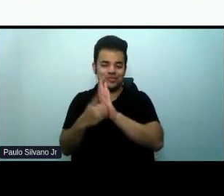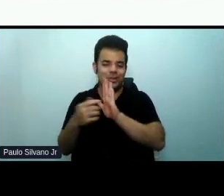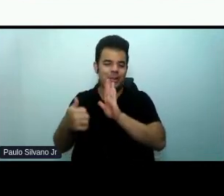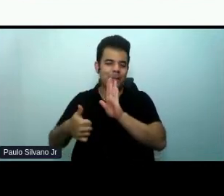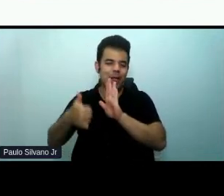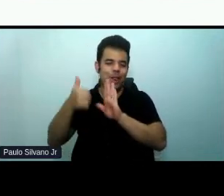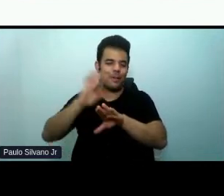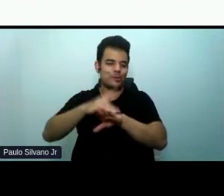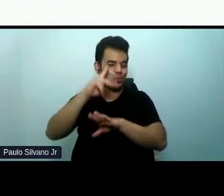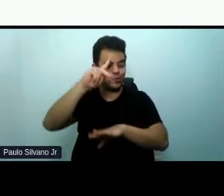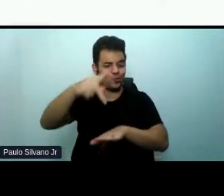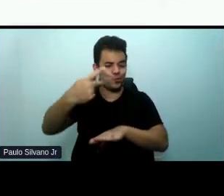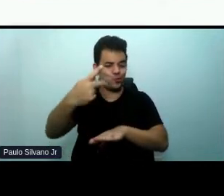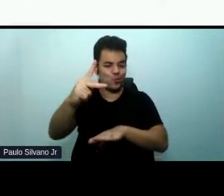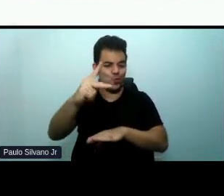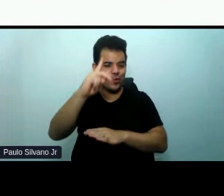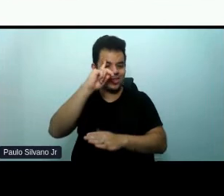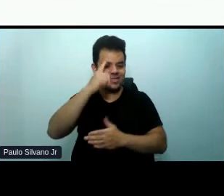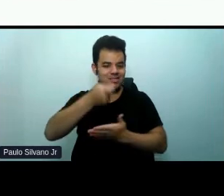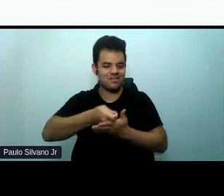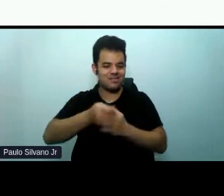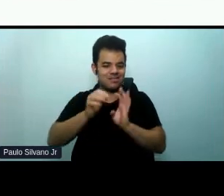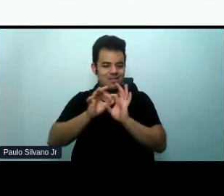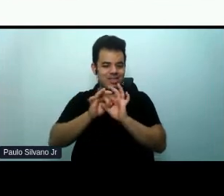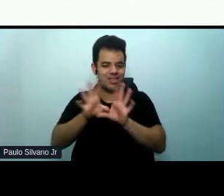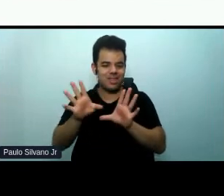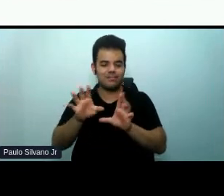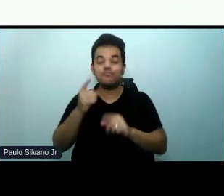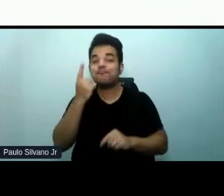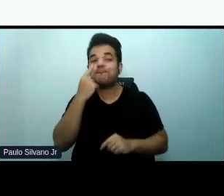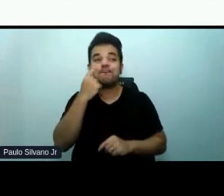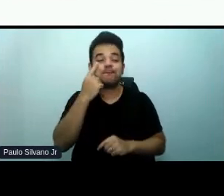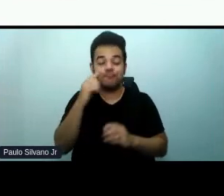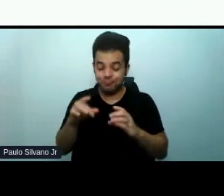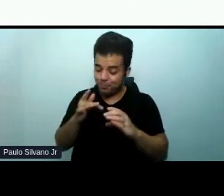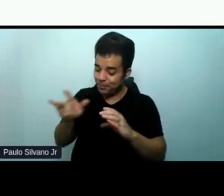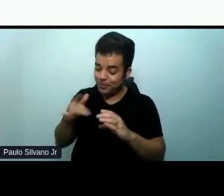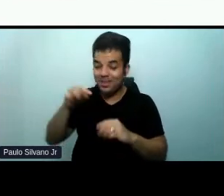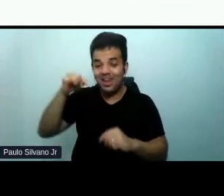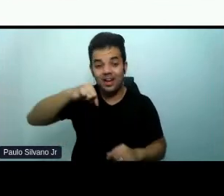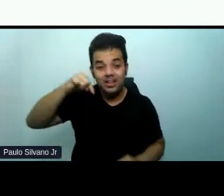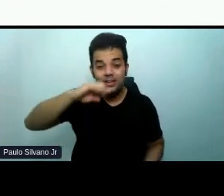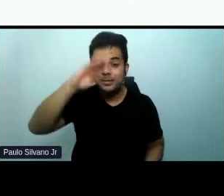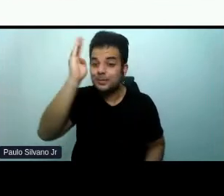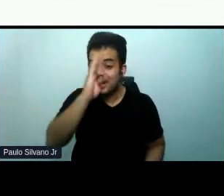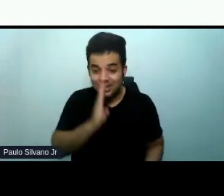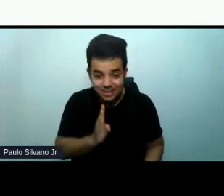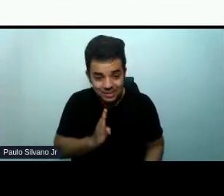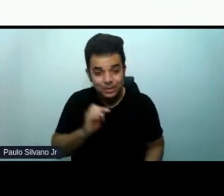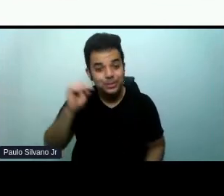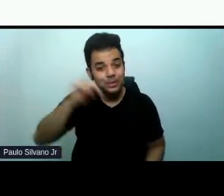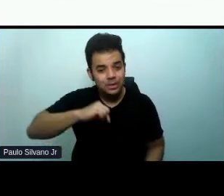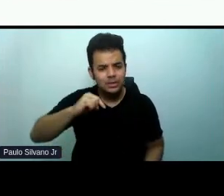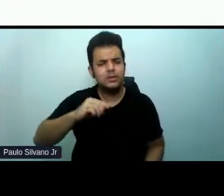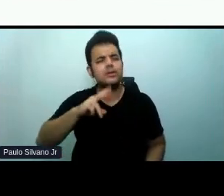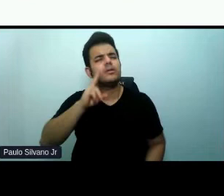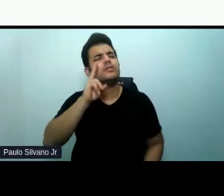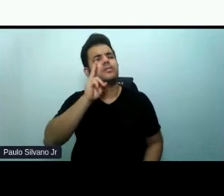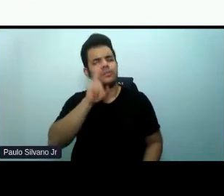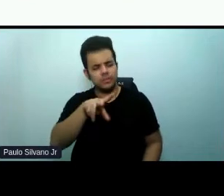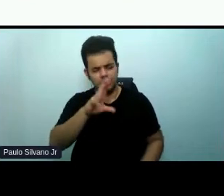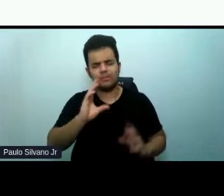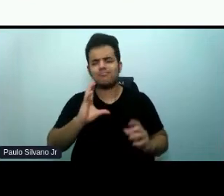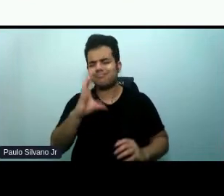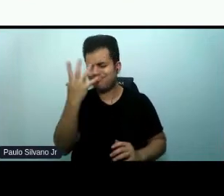na opção do guia multimídia, você tem liberdade. E aqui no Brasil, por exemplo, já vi, acontece